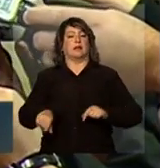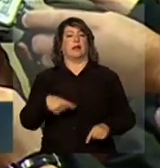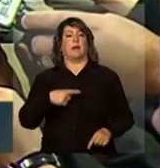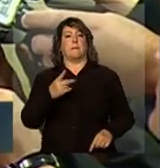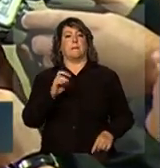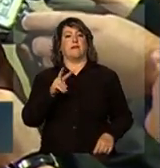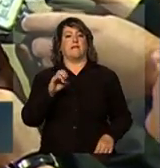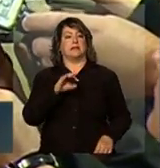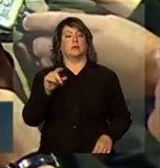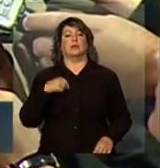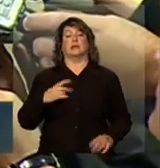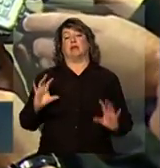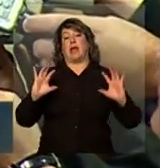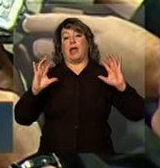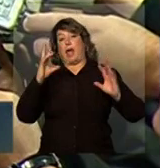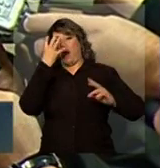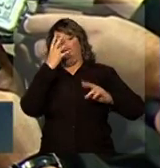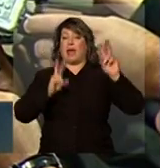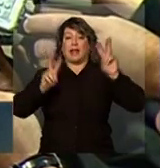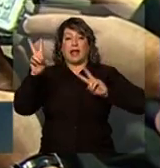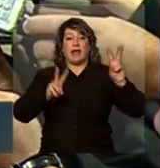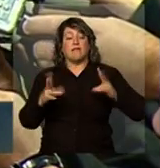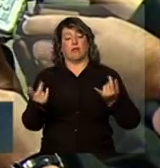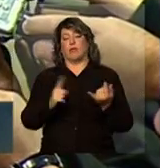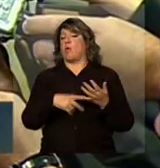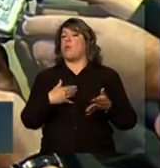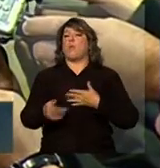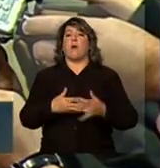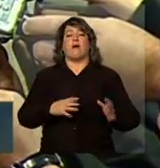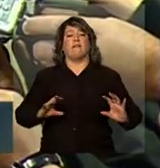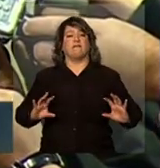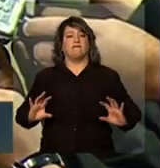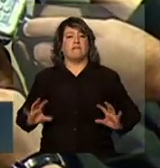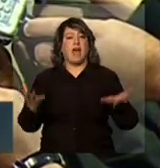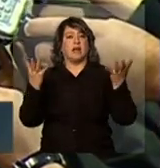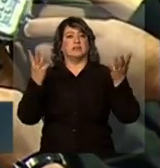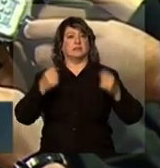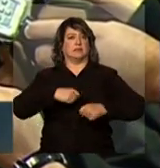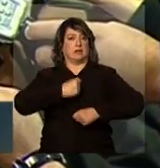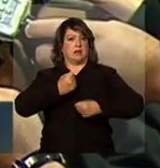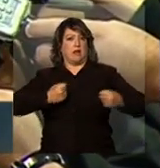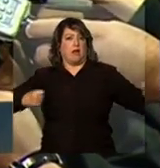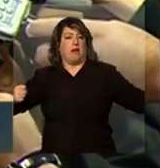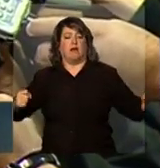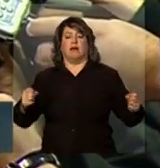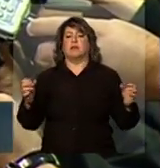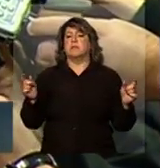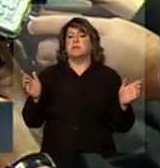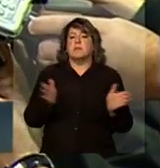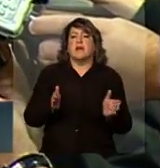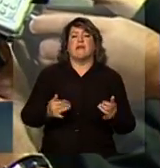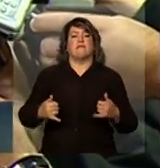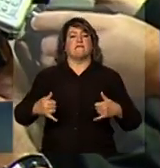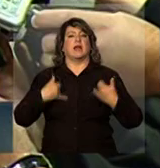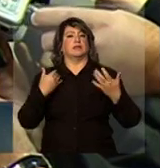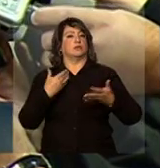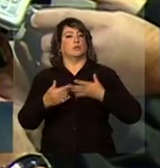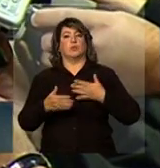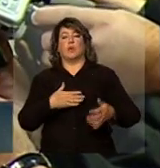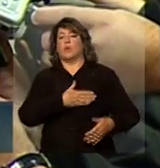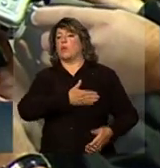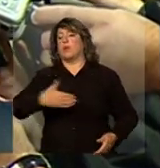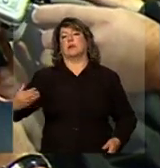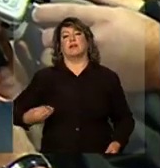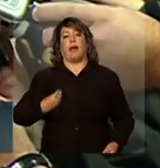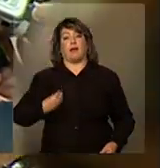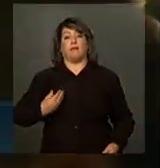nos eventos como carnaval mas em qualquer festa festinha fez tasso é na ao longo da vida das pessoas